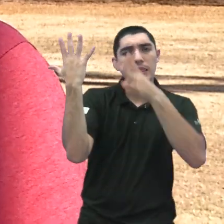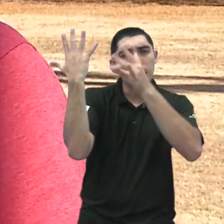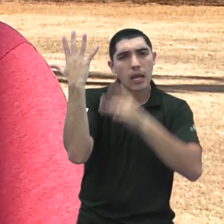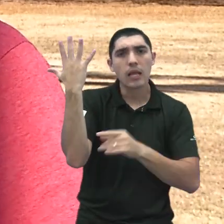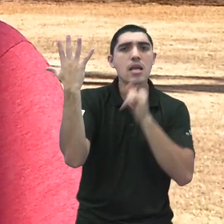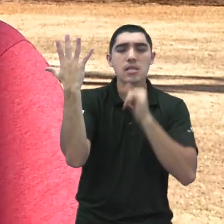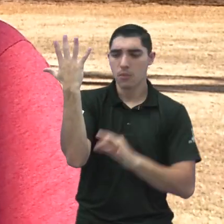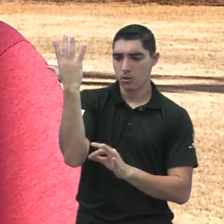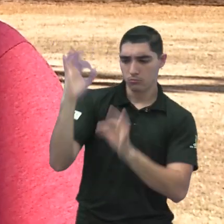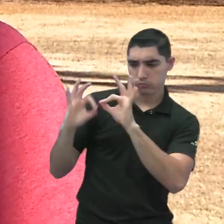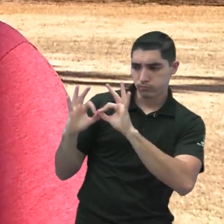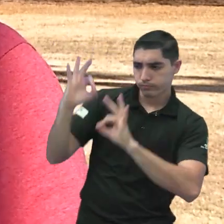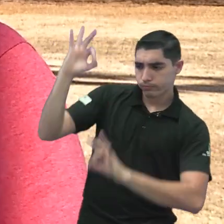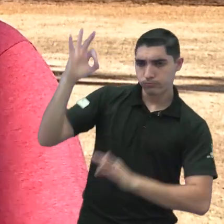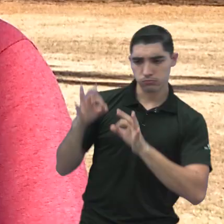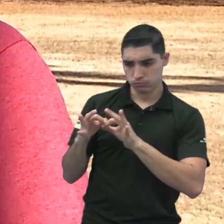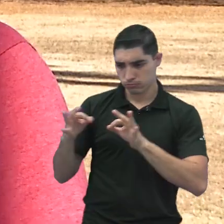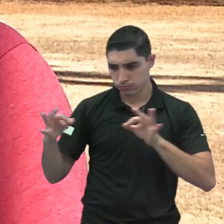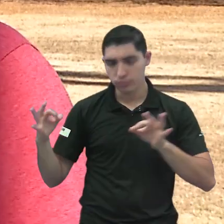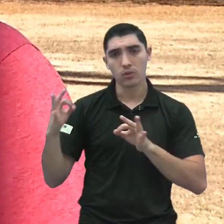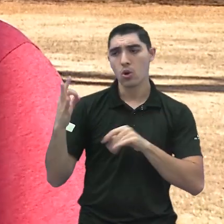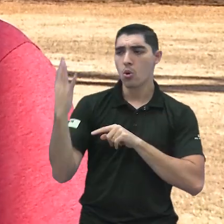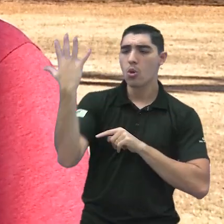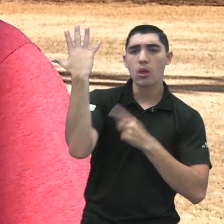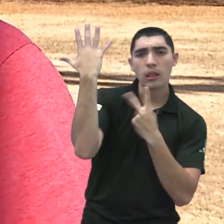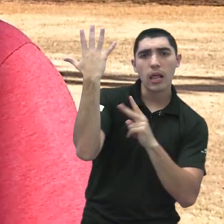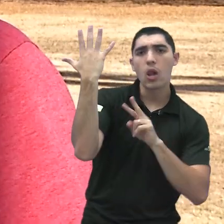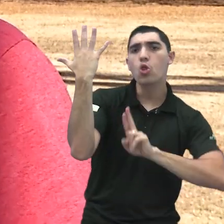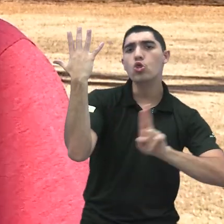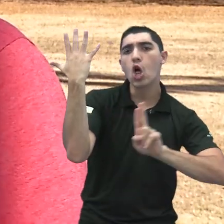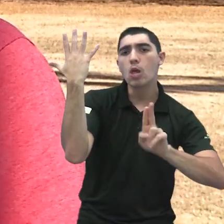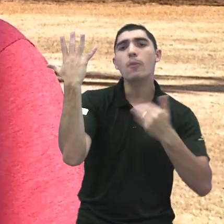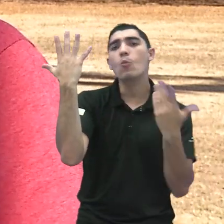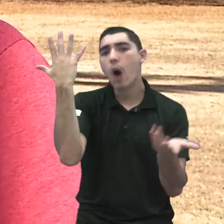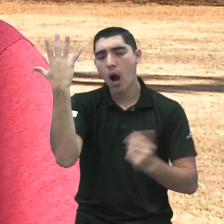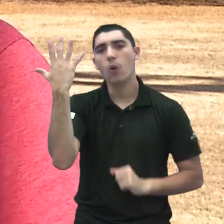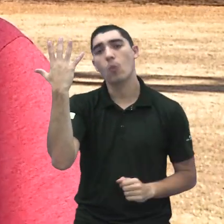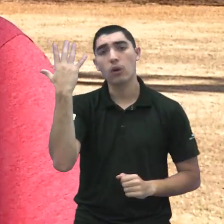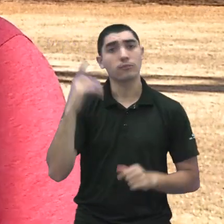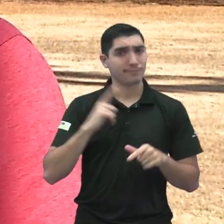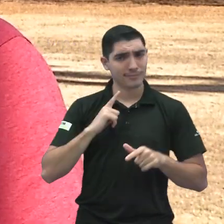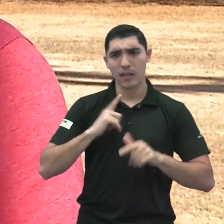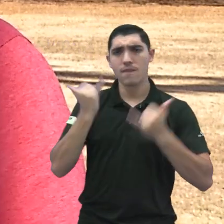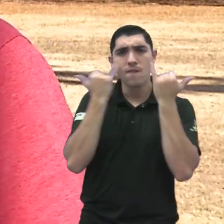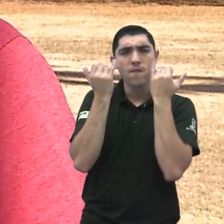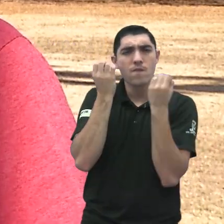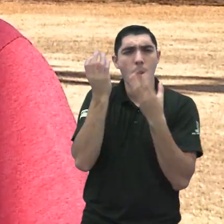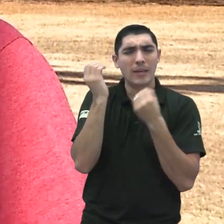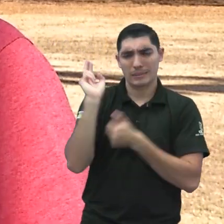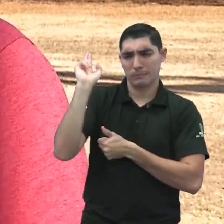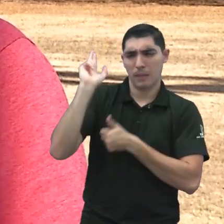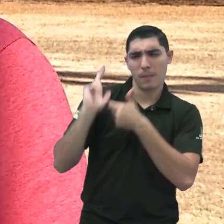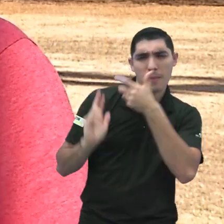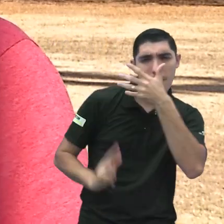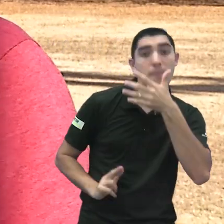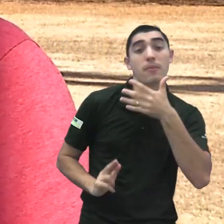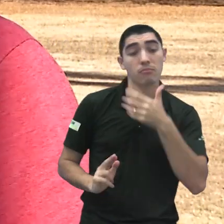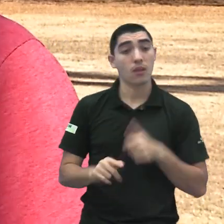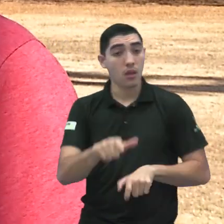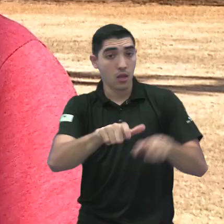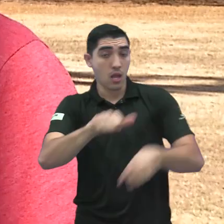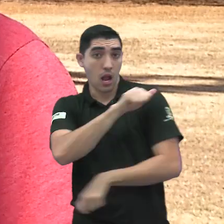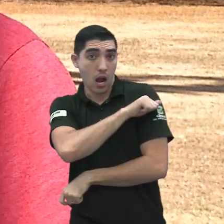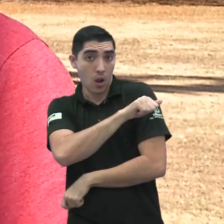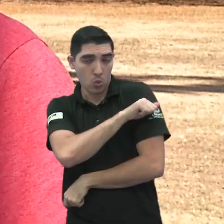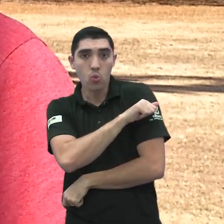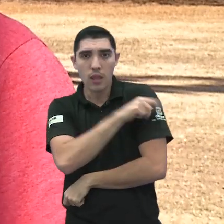o DAP, que é o diâmetro, a altura do peito, a altura da árvore, o nome científico, o nome popular, já tem várias informações ali que inclusive